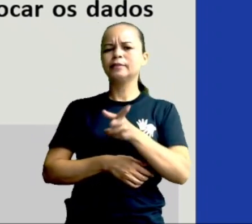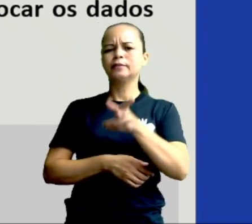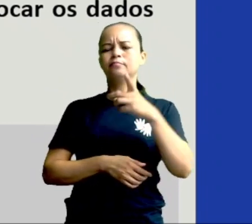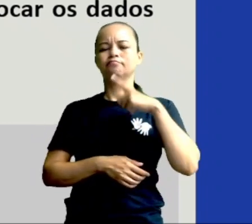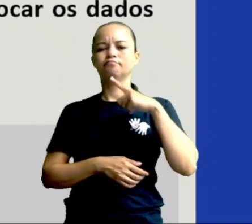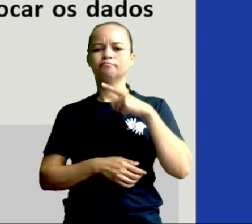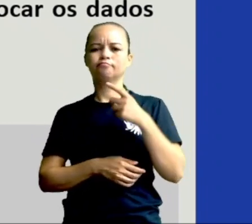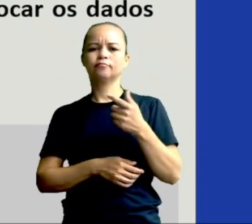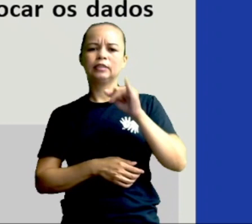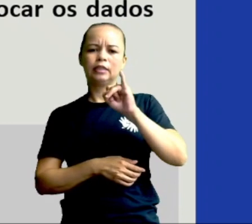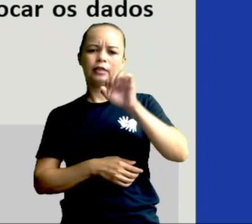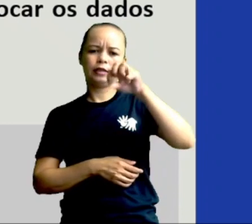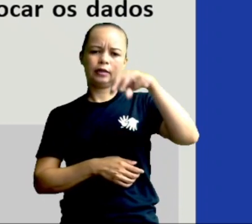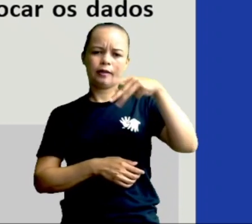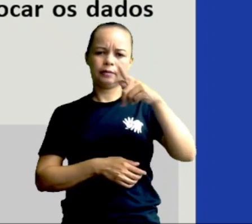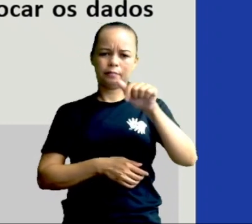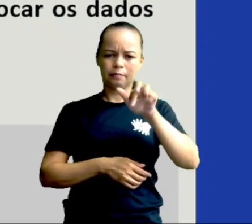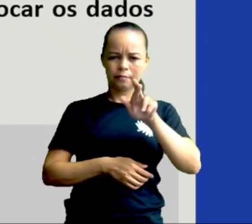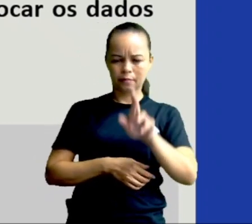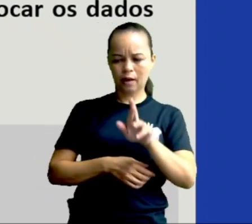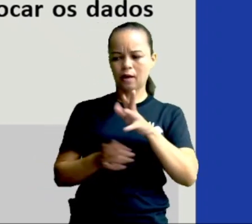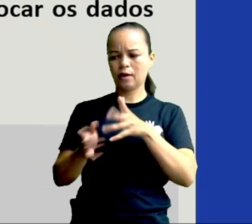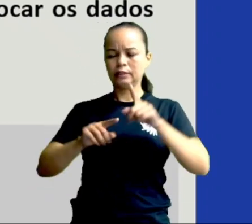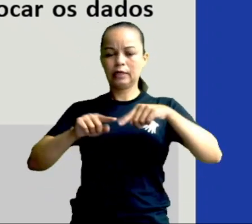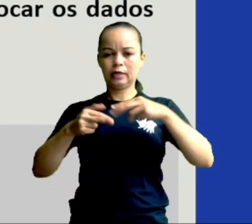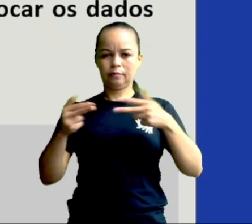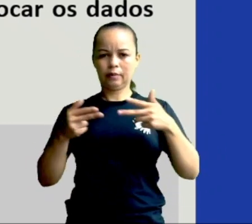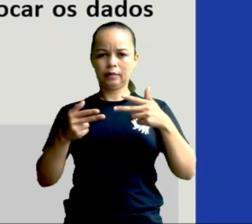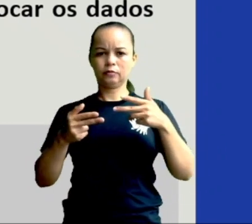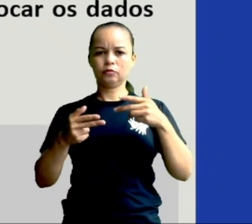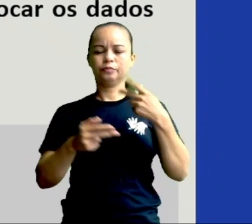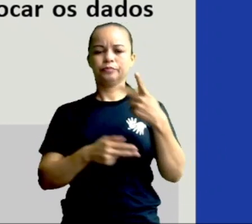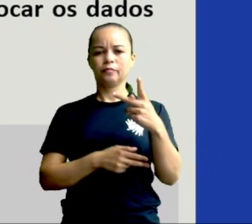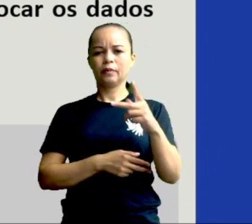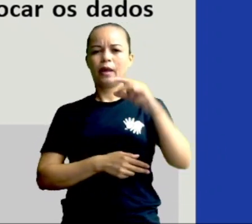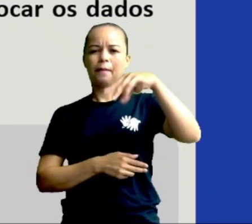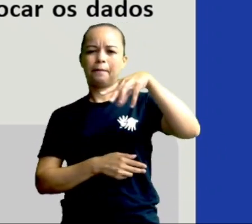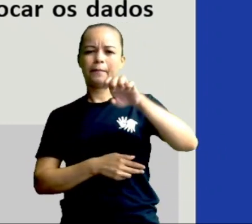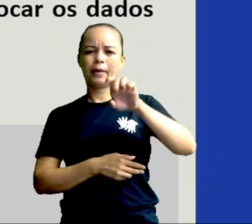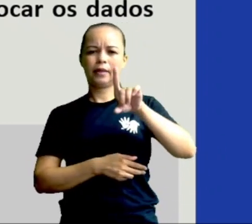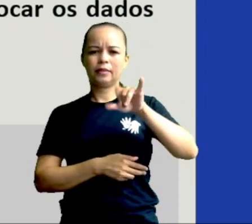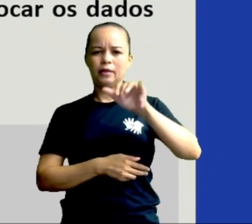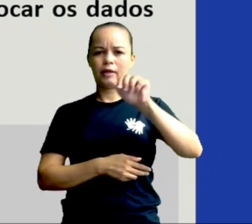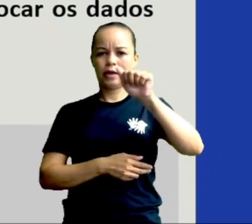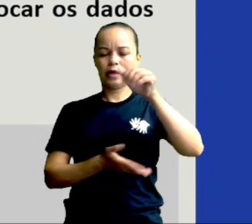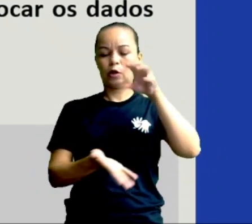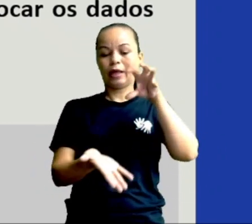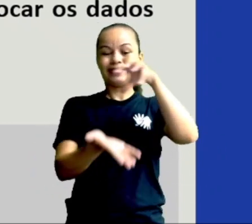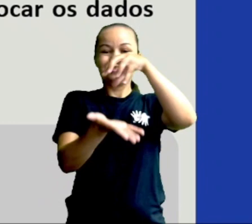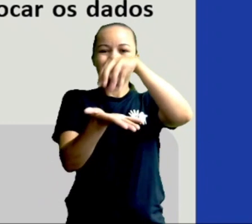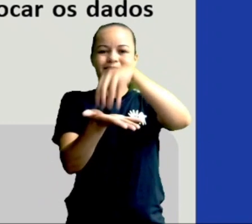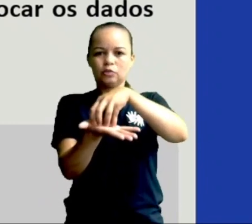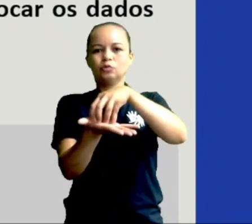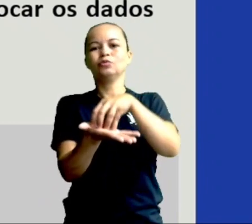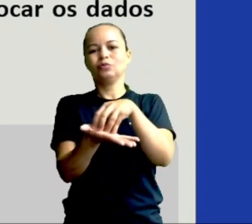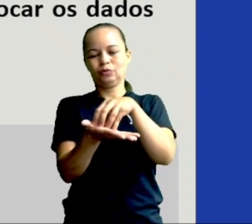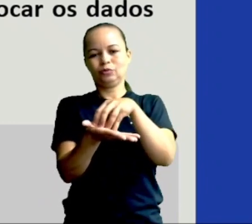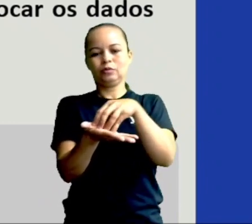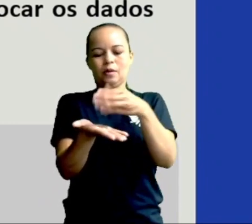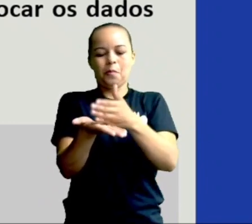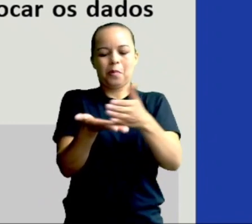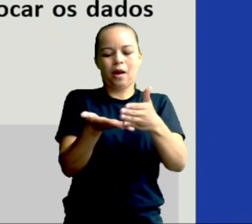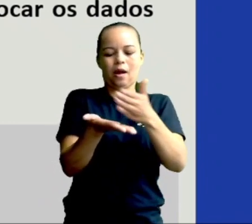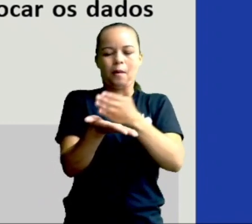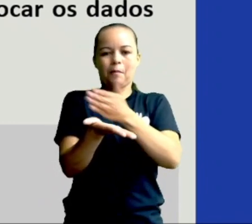elementos, a mediana é o termo que está no ponto central do conjunto de